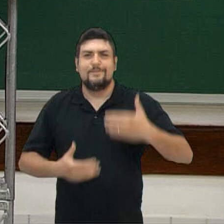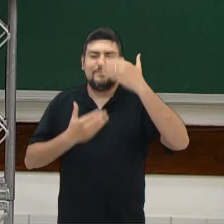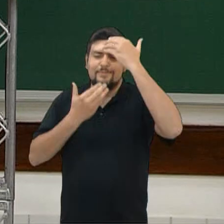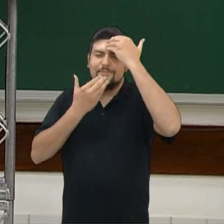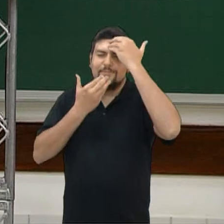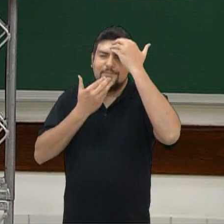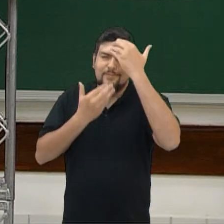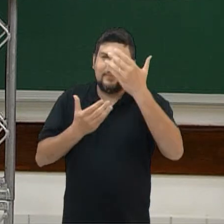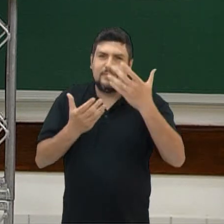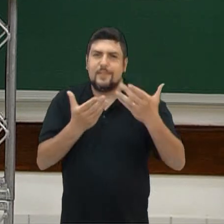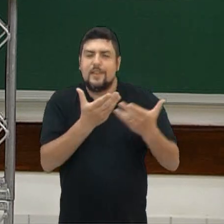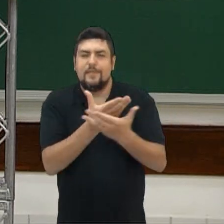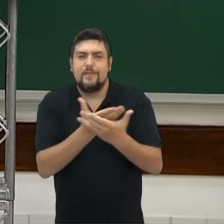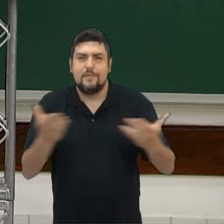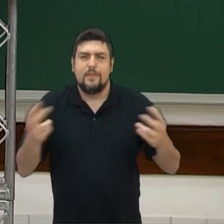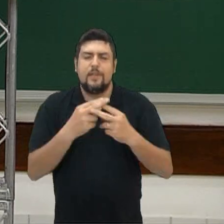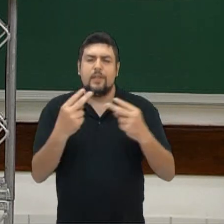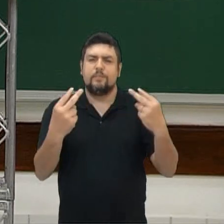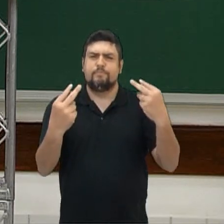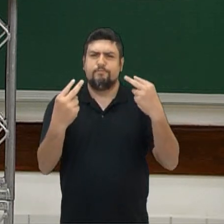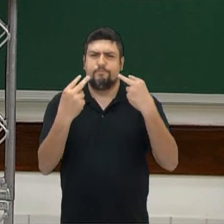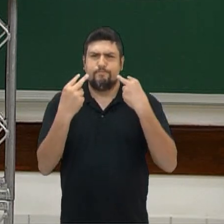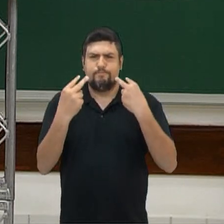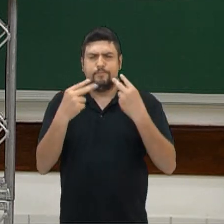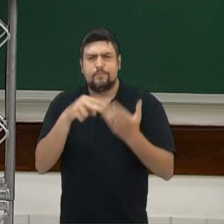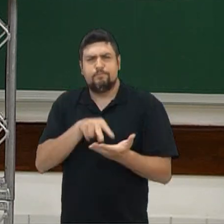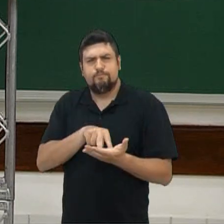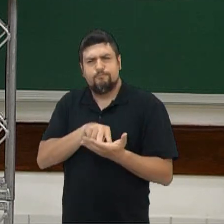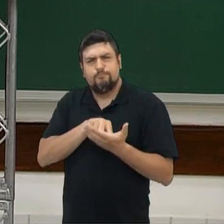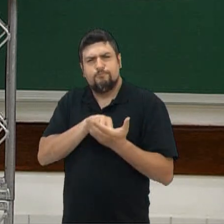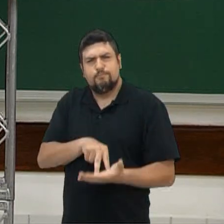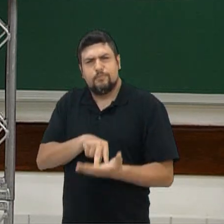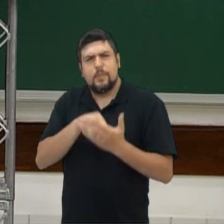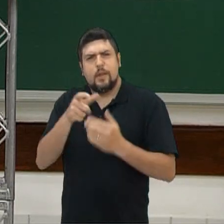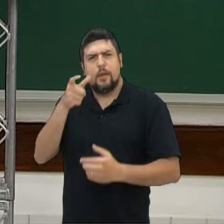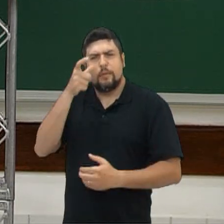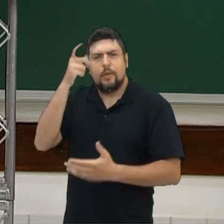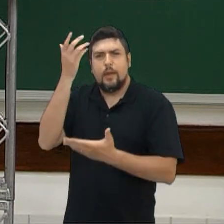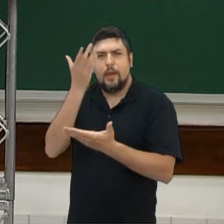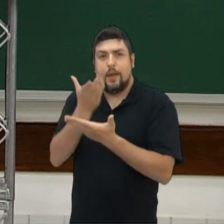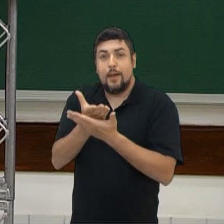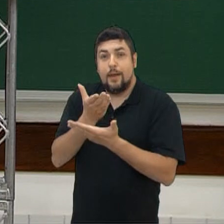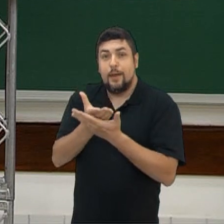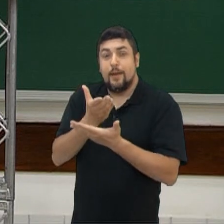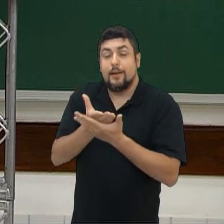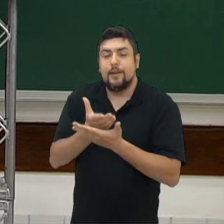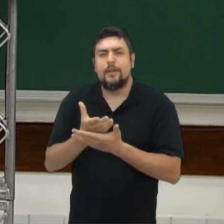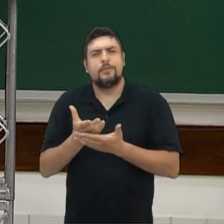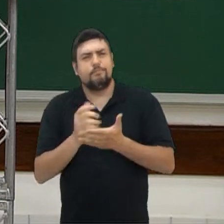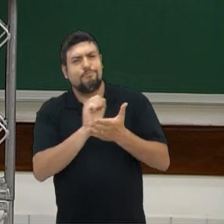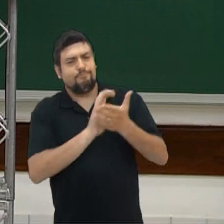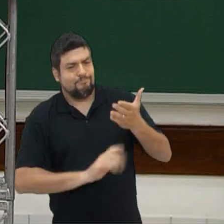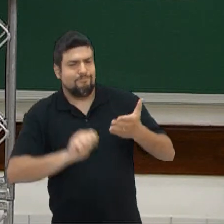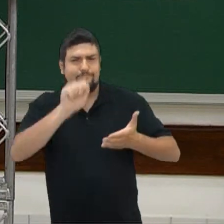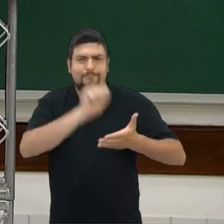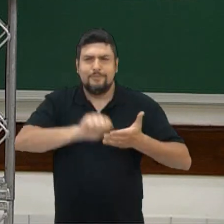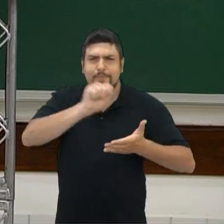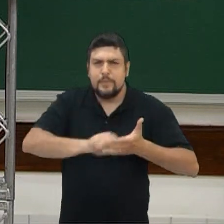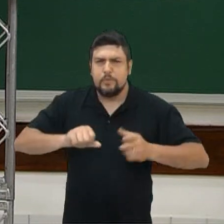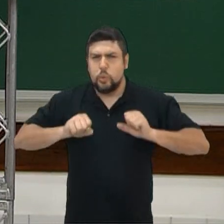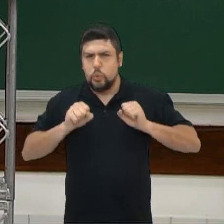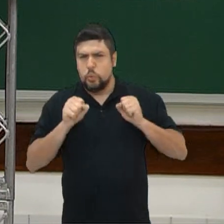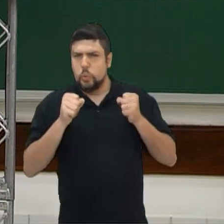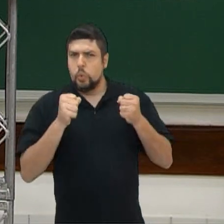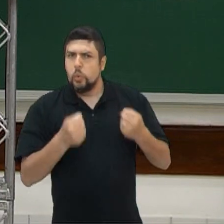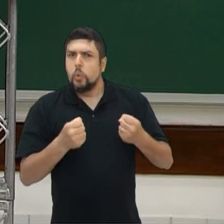de vocês que estão fiéis aí com a gente nessas aulas, fazendo as tarefas, se desgastando,